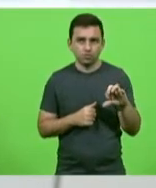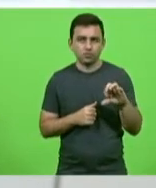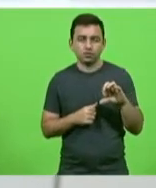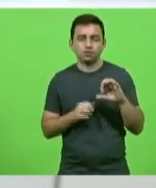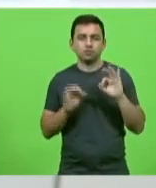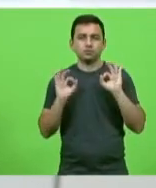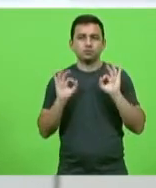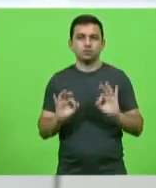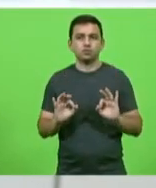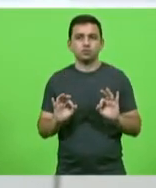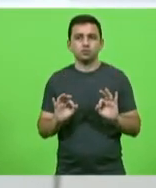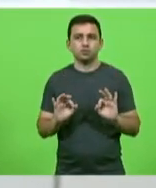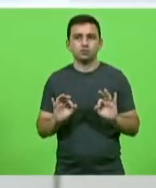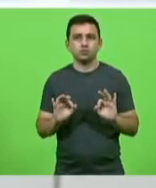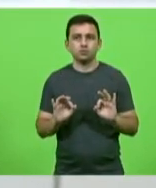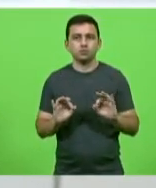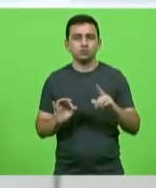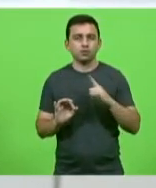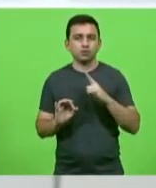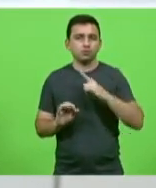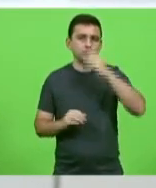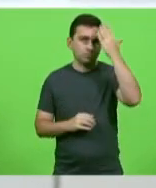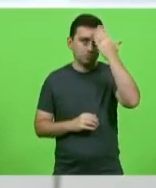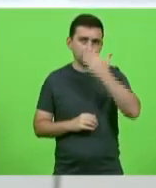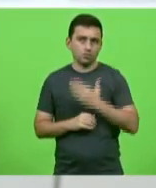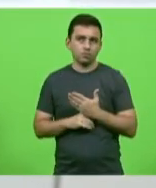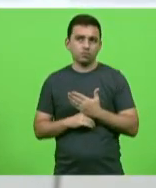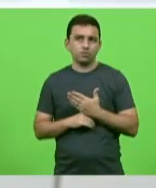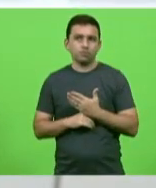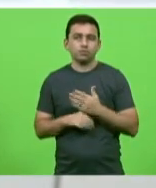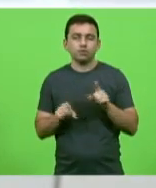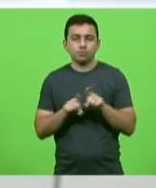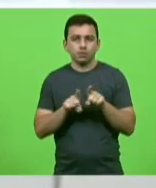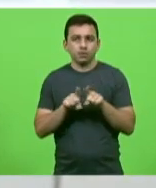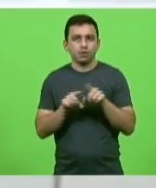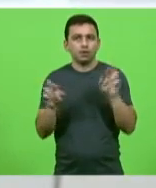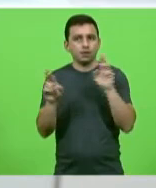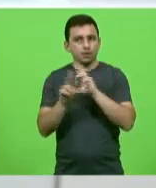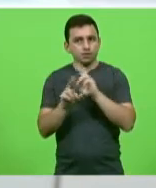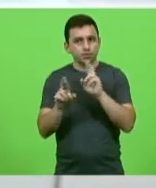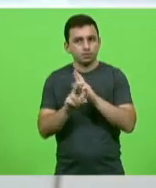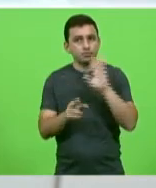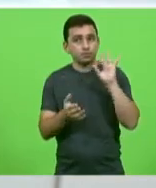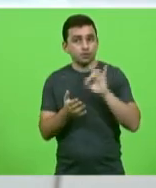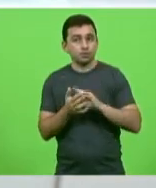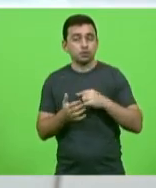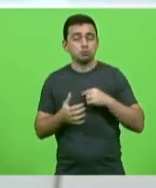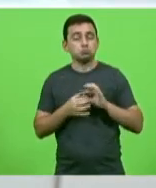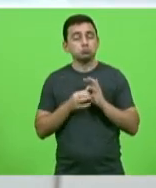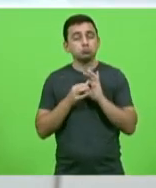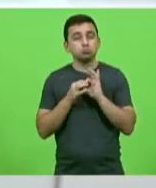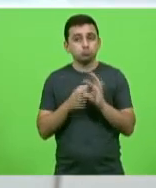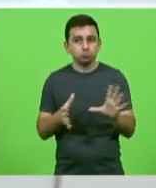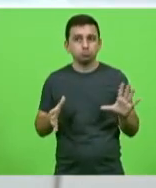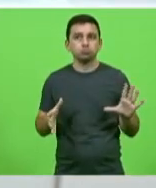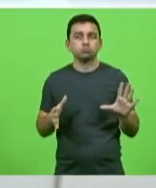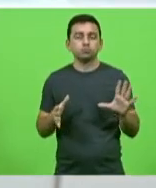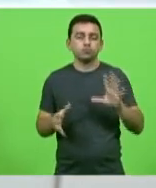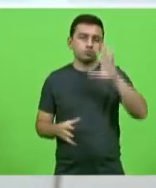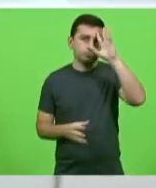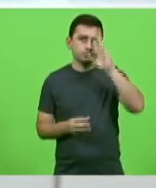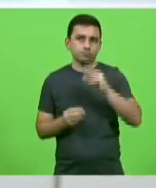assim difícil a circunstância conhecida é provada que tendo relação com o fato autorize por indução concluir-se